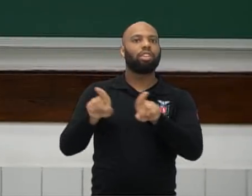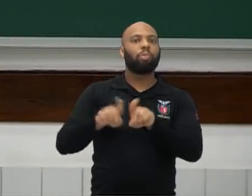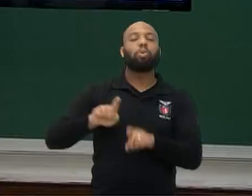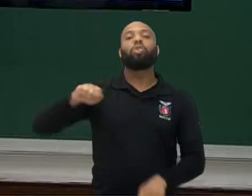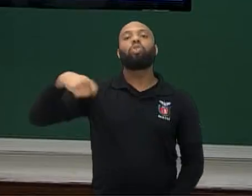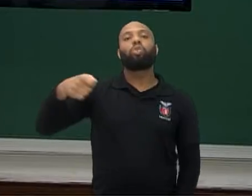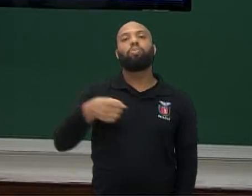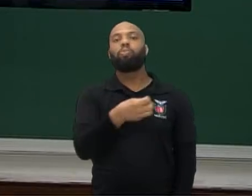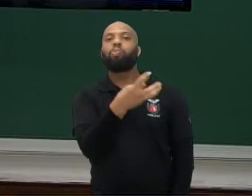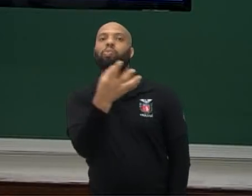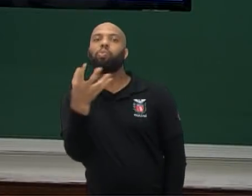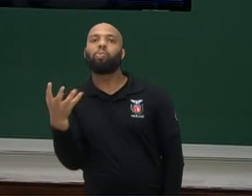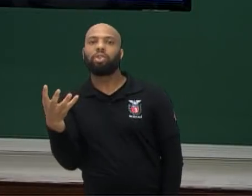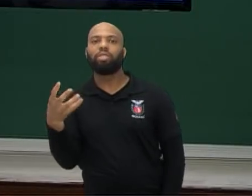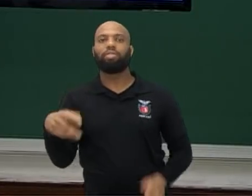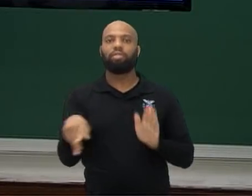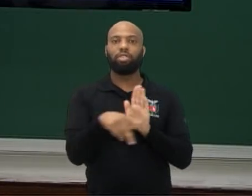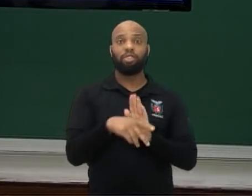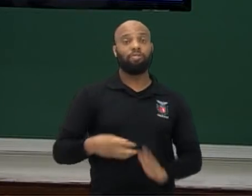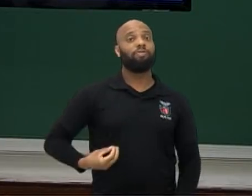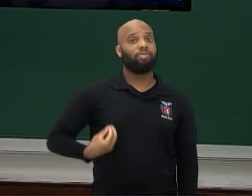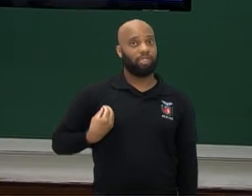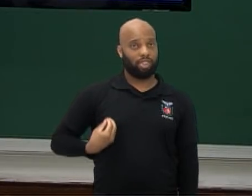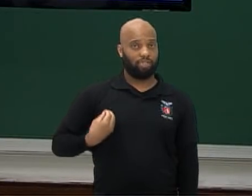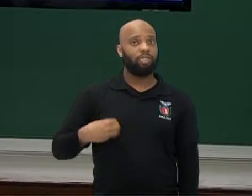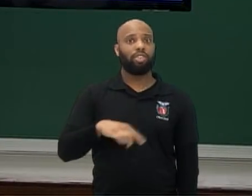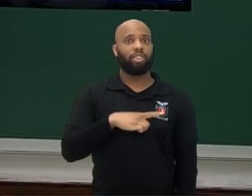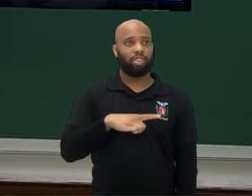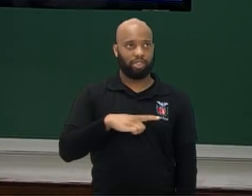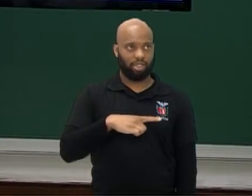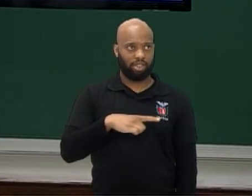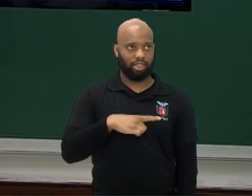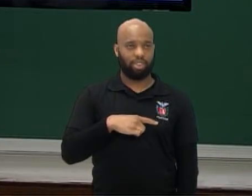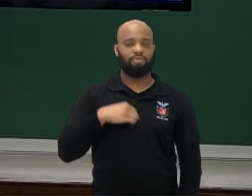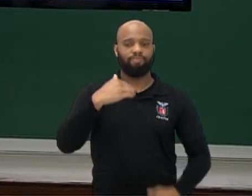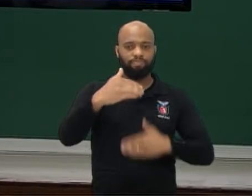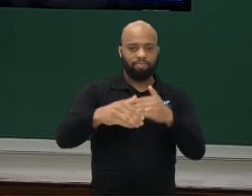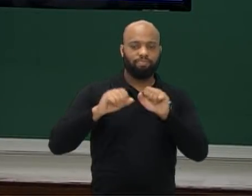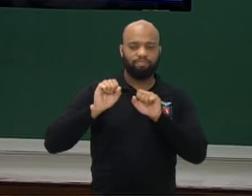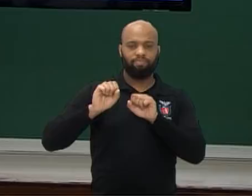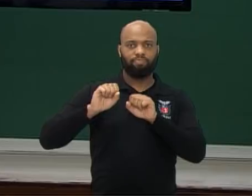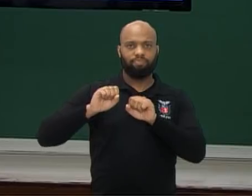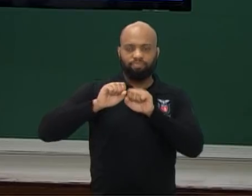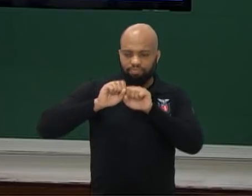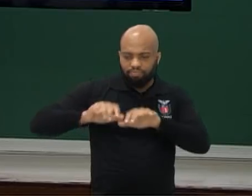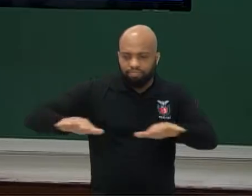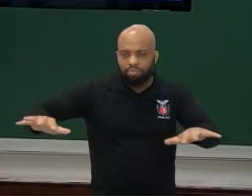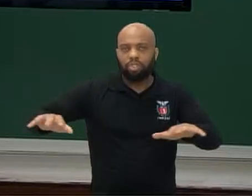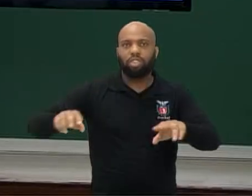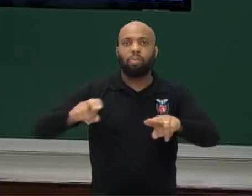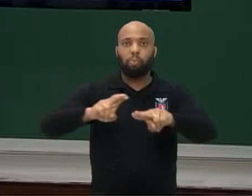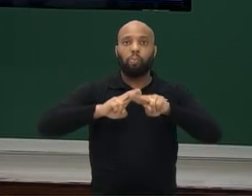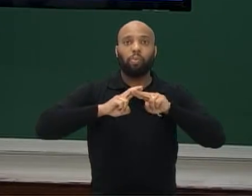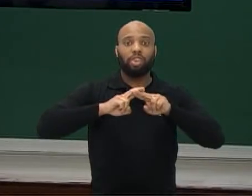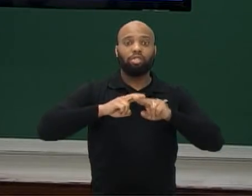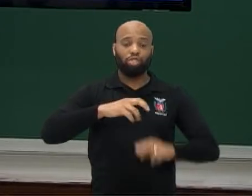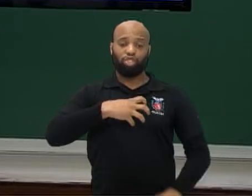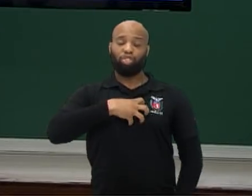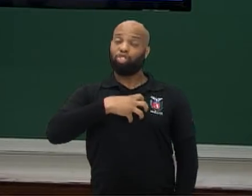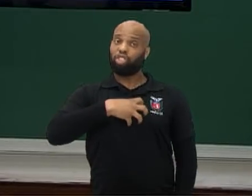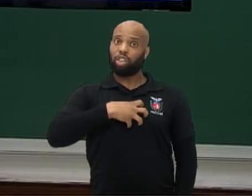a quantidade de seres vivos parasitas que são transmitidos por alguns hábitos que a gente